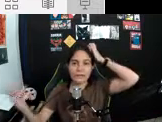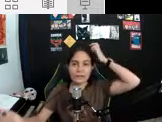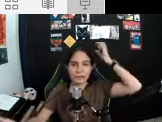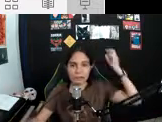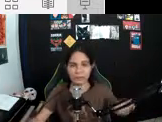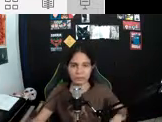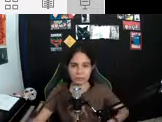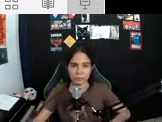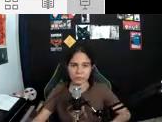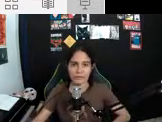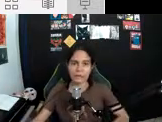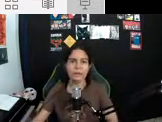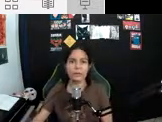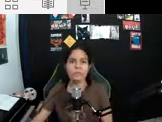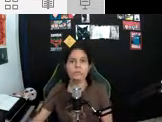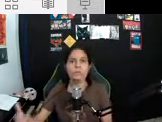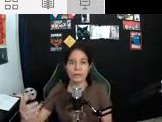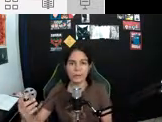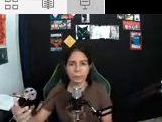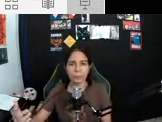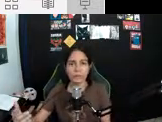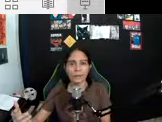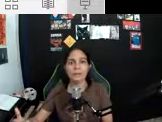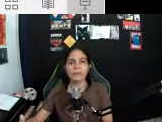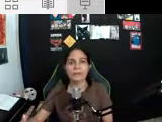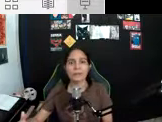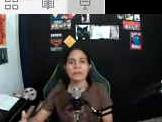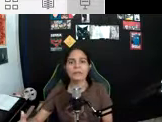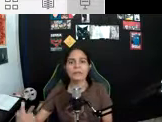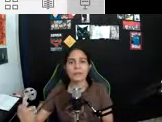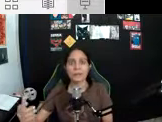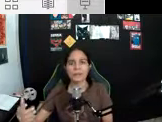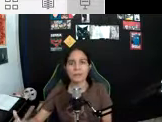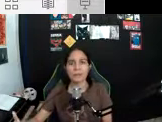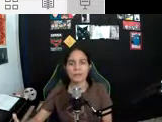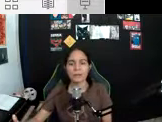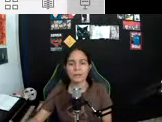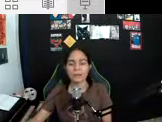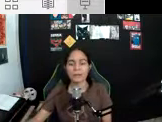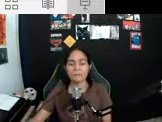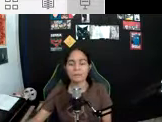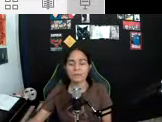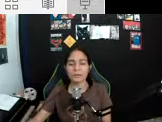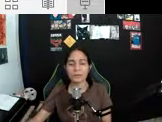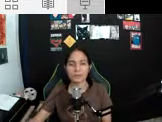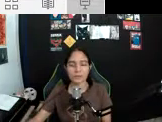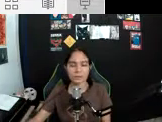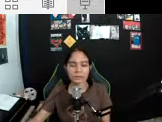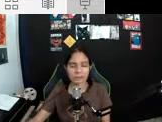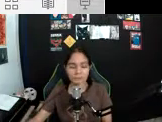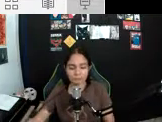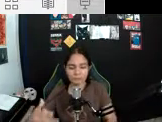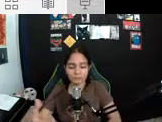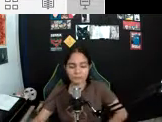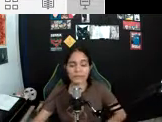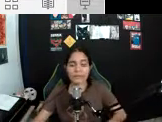são distintos. Então, é importante que você, dentro da sua